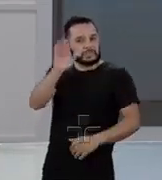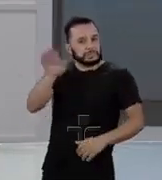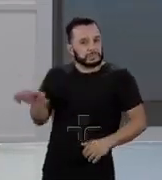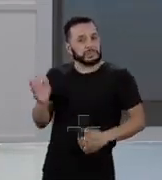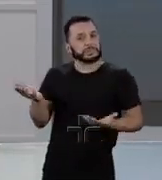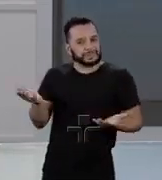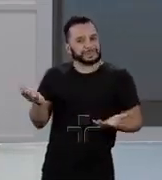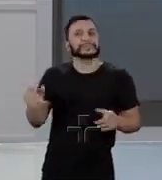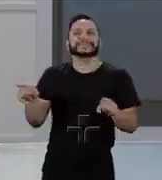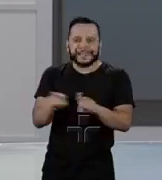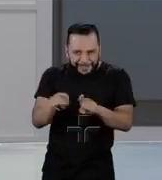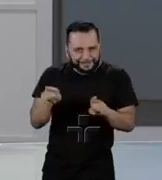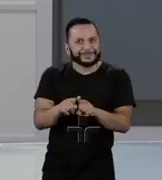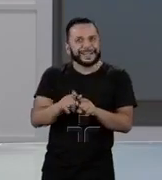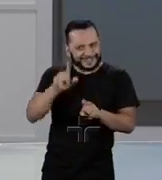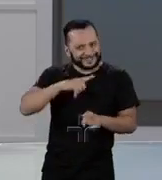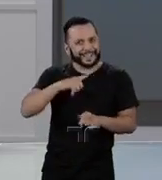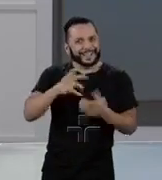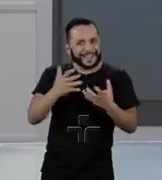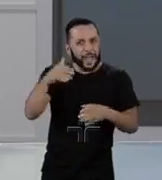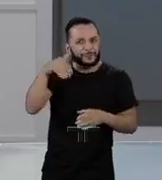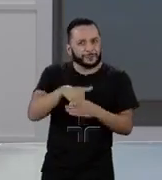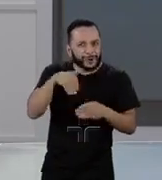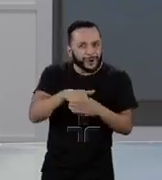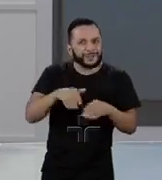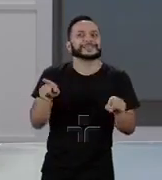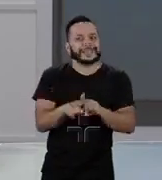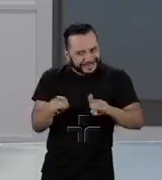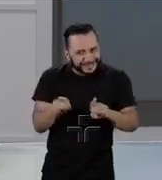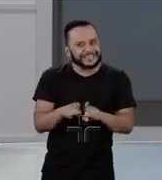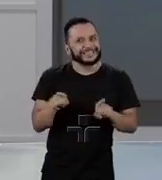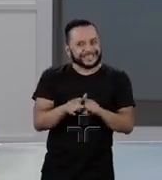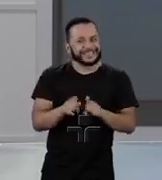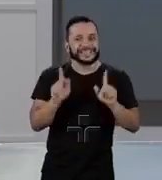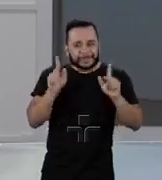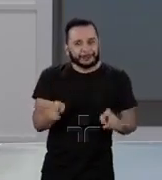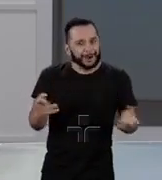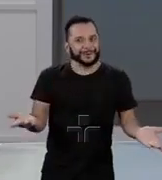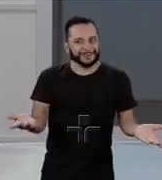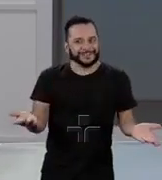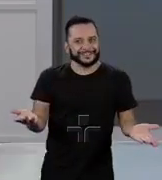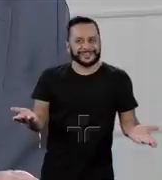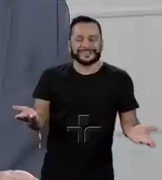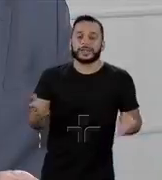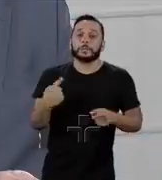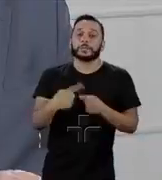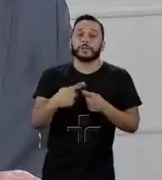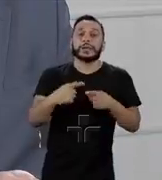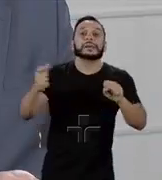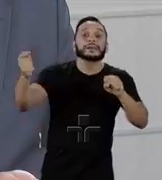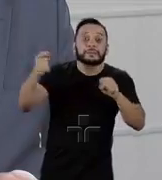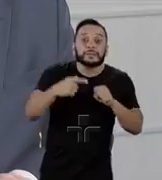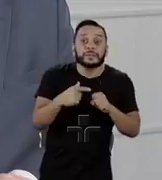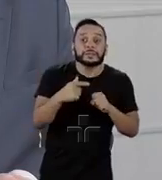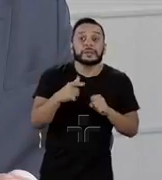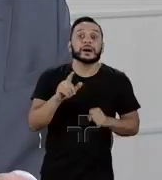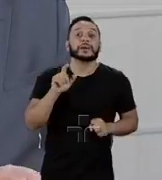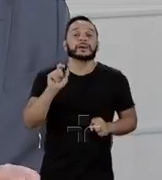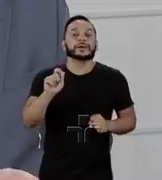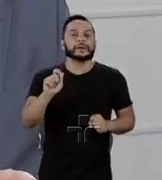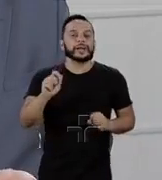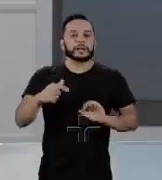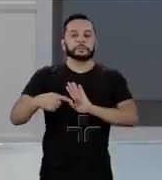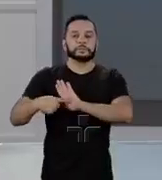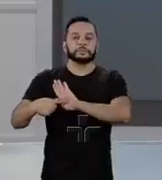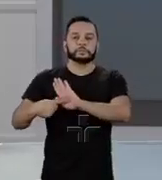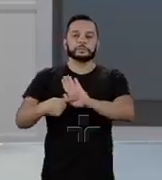intenção eleitoral muito clara, né? Porque o pessoal está tentando construir uma pauta e uma imagem para a eleição que seja uma imagem de